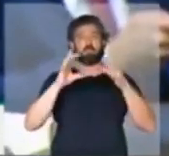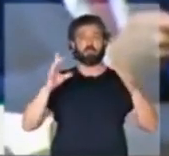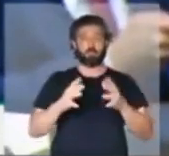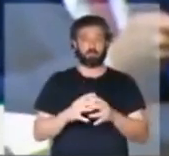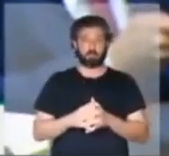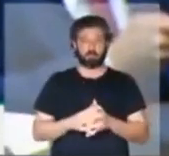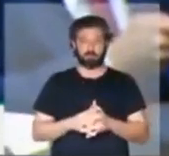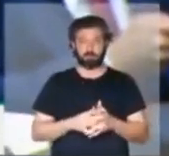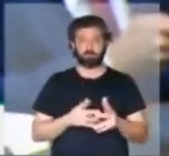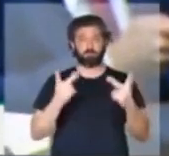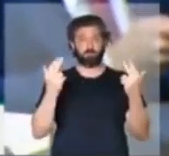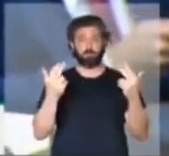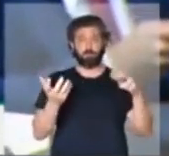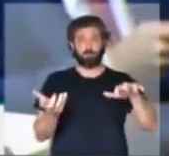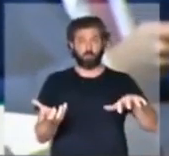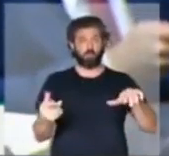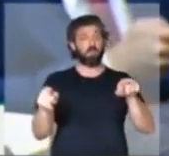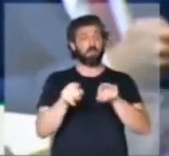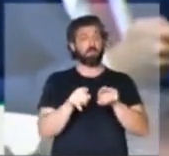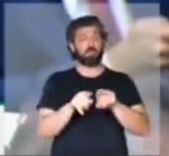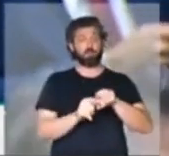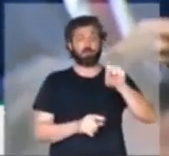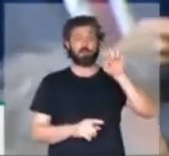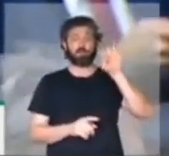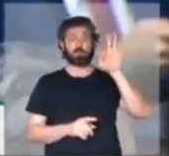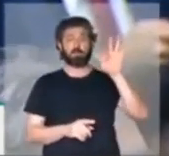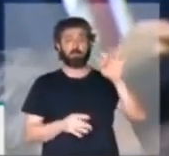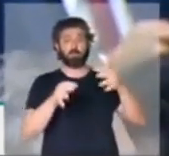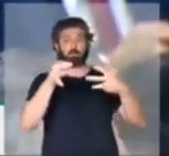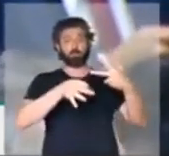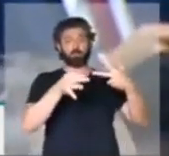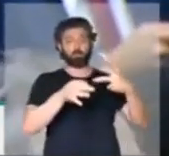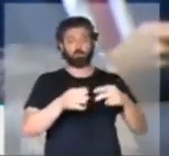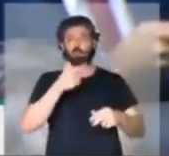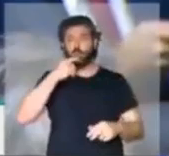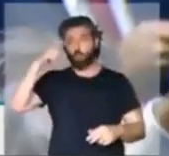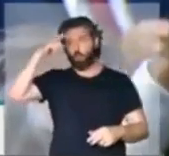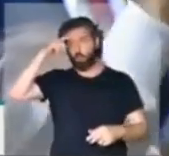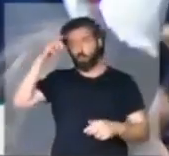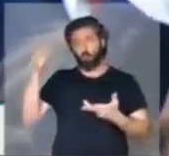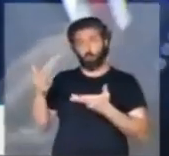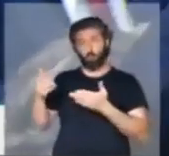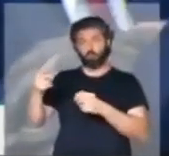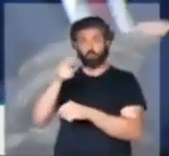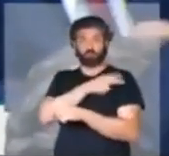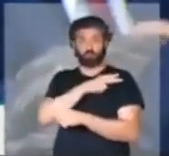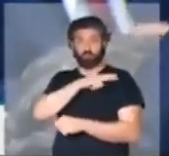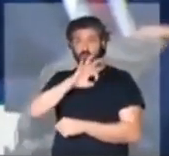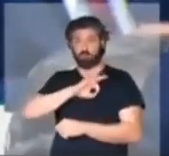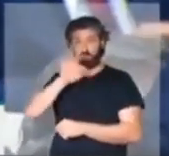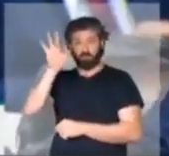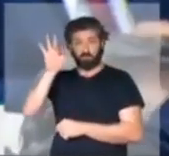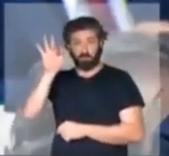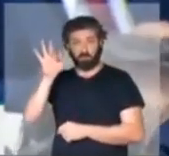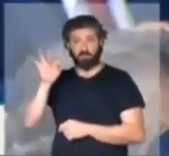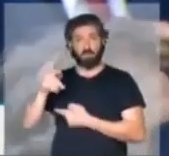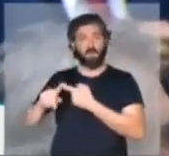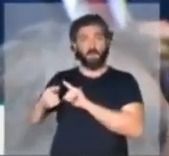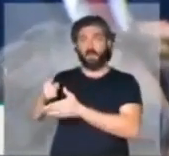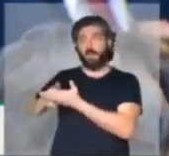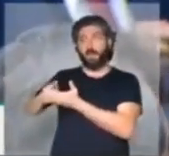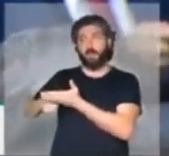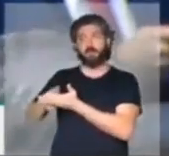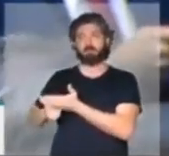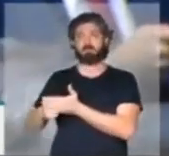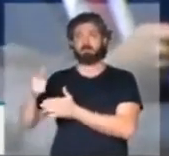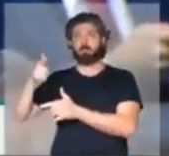democrático, tanto do parlamento quanto do próprio Supremo. O que o juiz Moro, que hoje chefia a Polícia Federal, armou